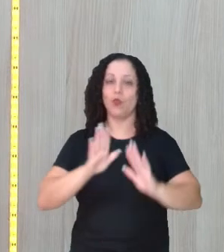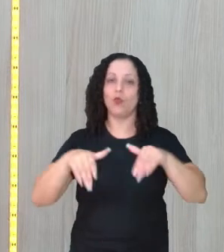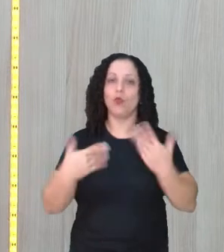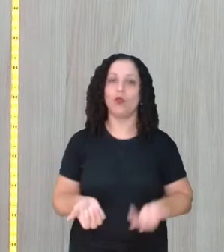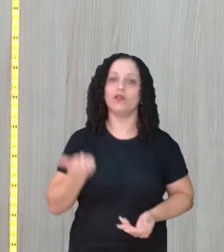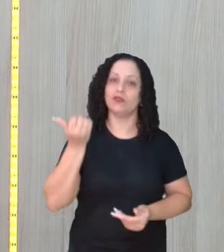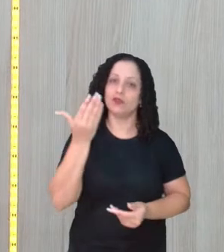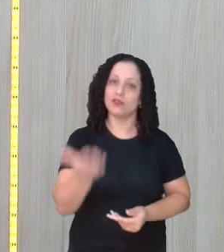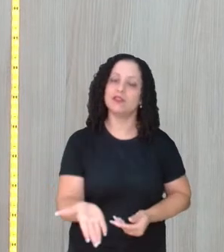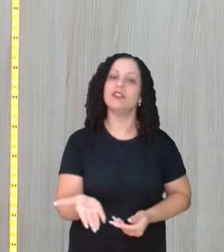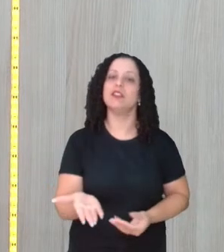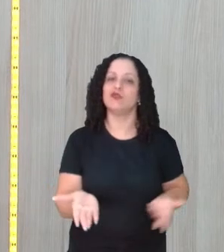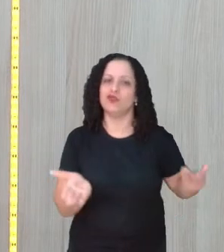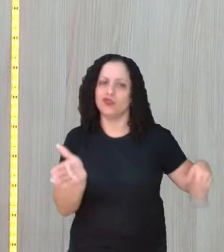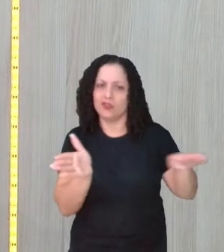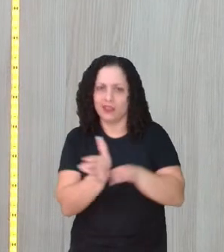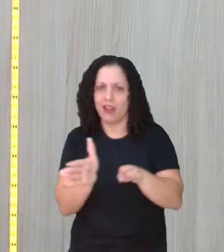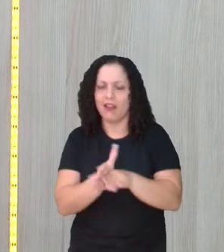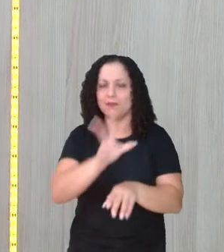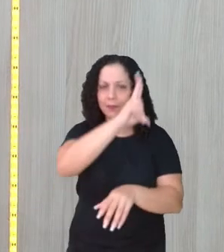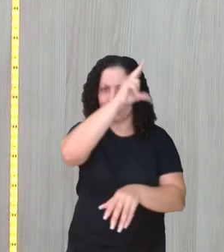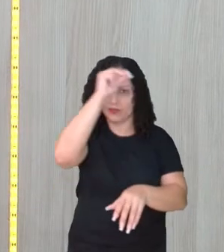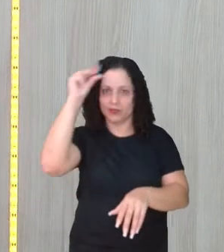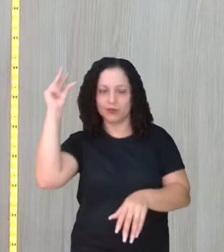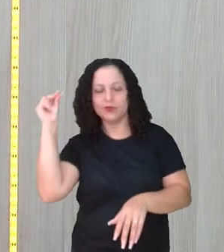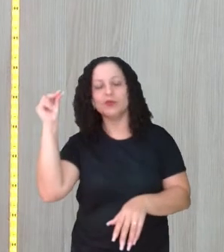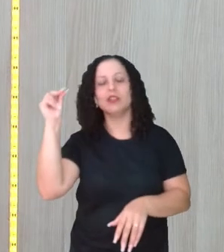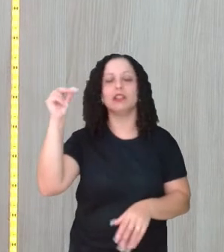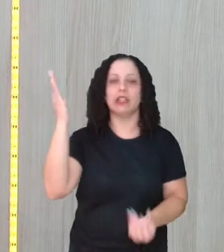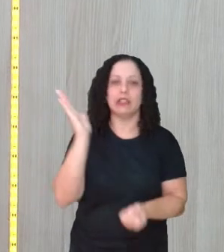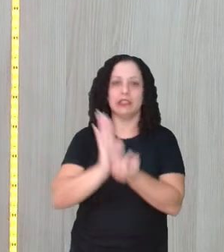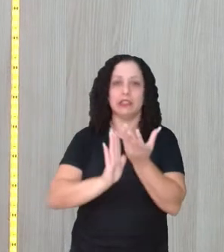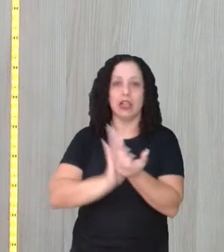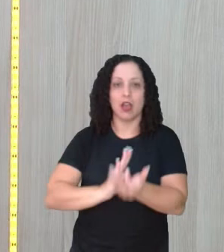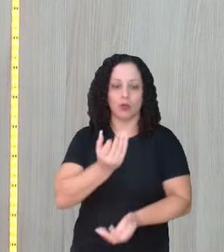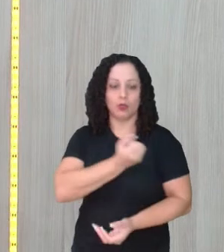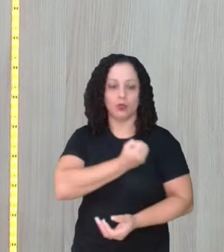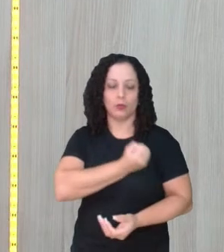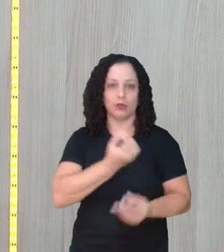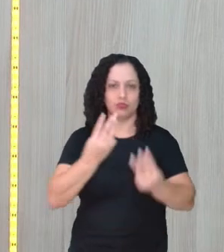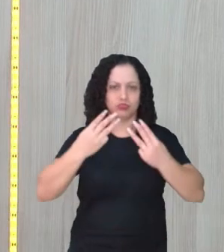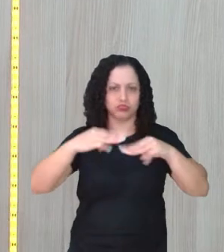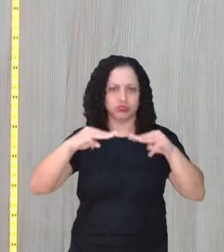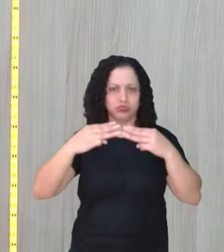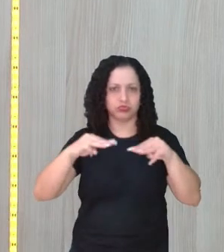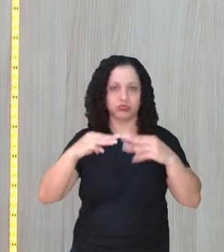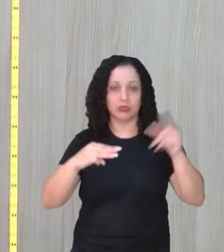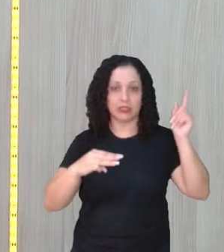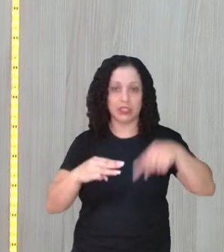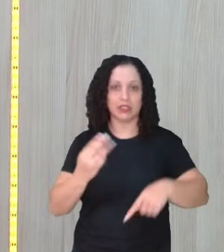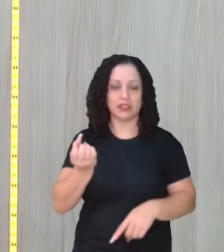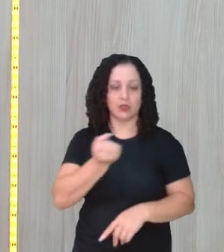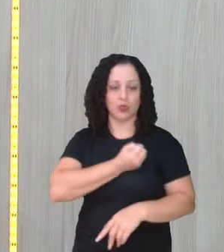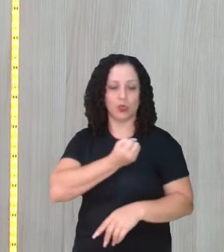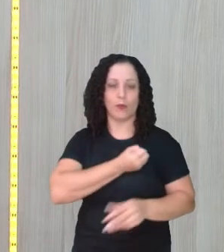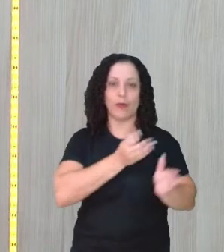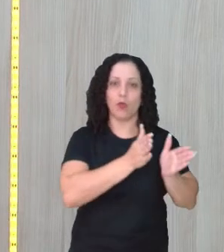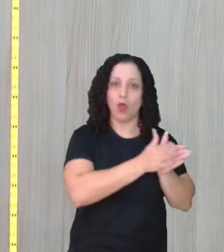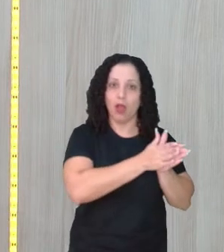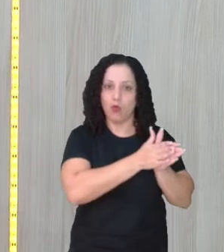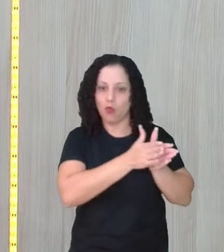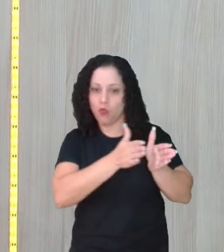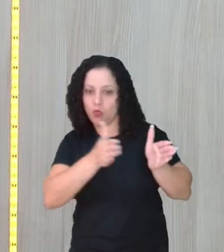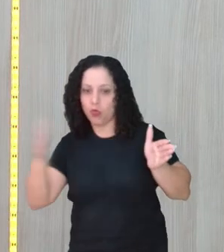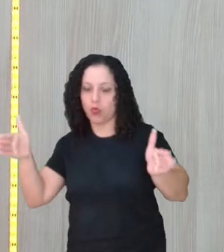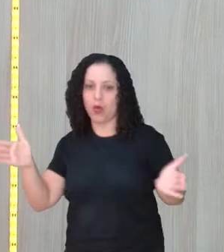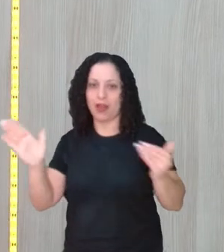que você se matricula, gera-se esse número e ele vai até o 9º ano, até a sua